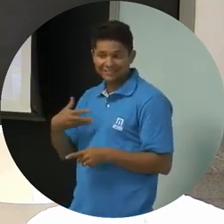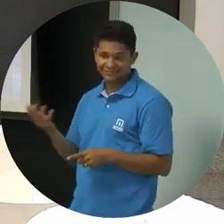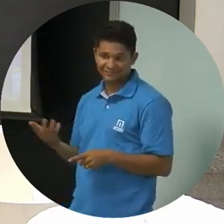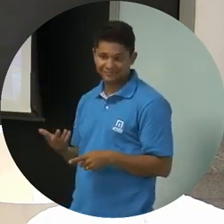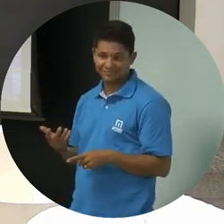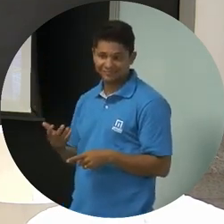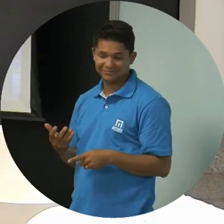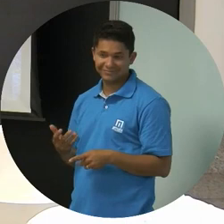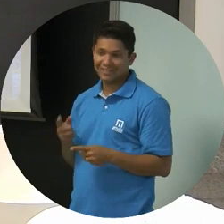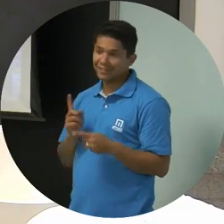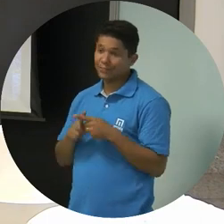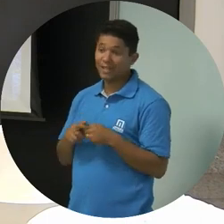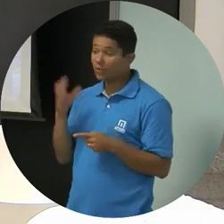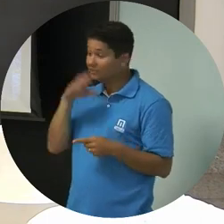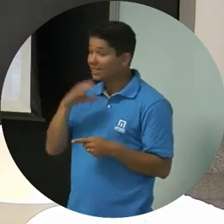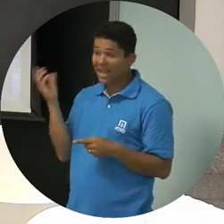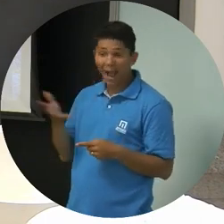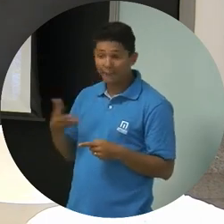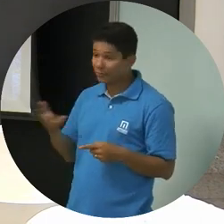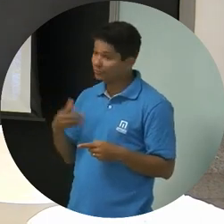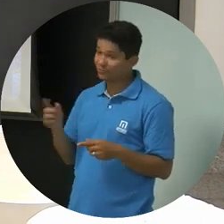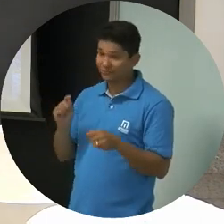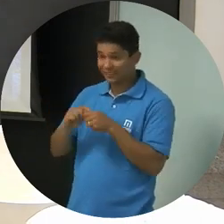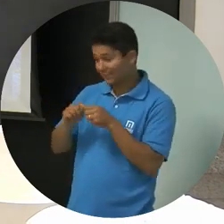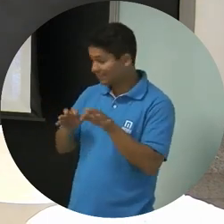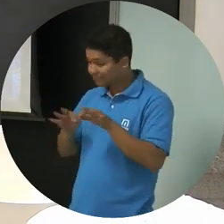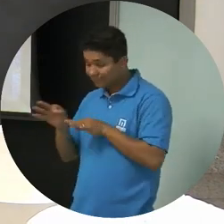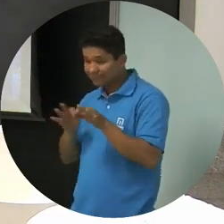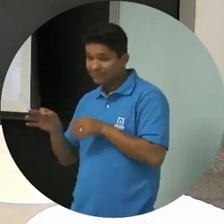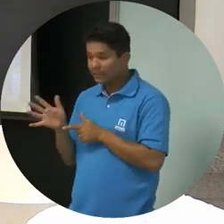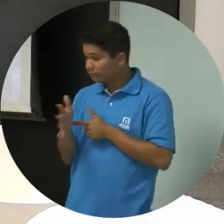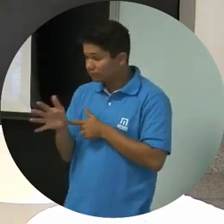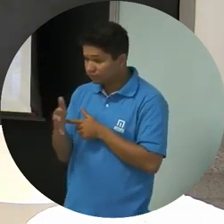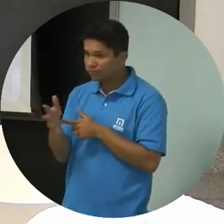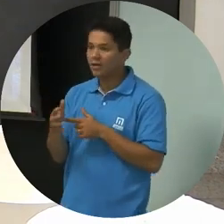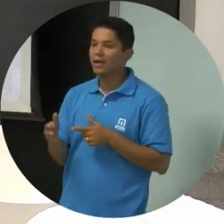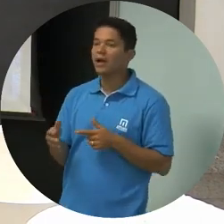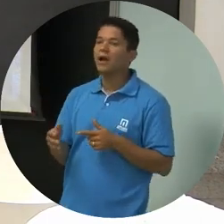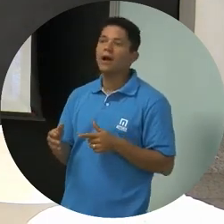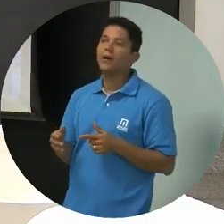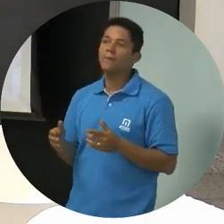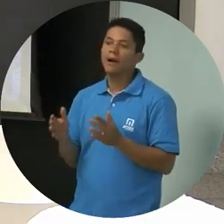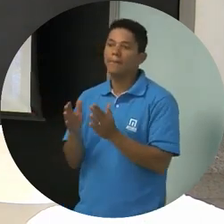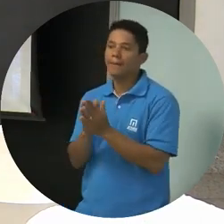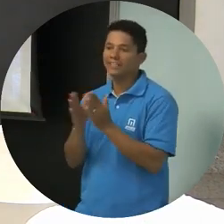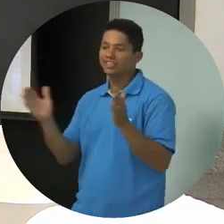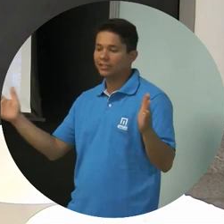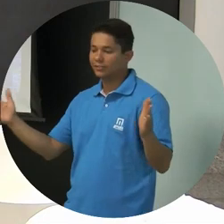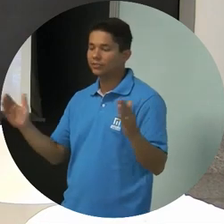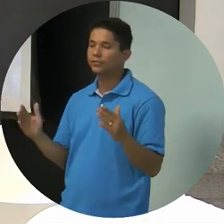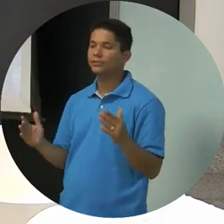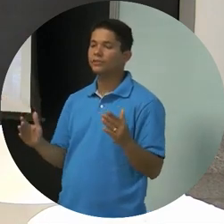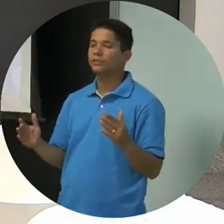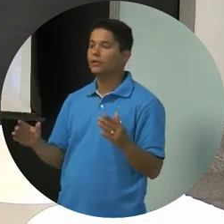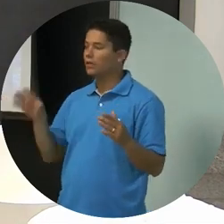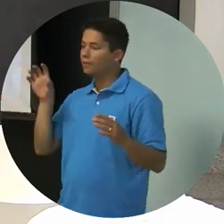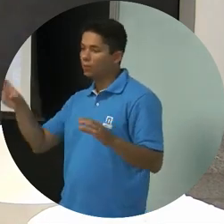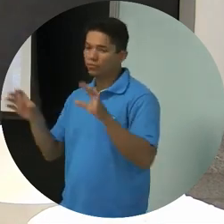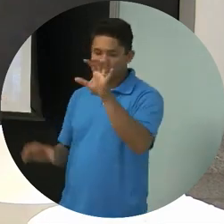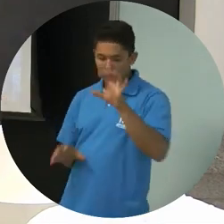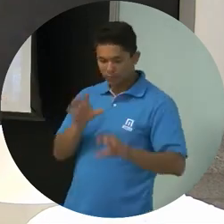tratado, você consegue ser rápido, ser ágil. Se você tem uma parte grande onde você tem pontos distribuídos, você está em cima de